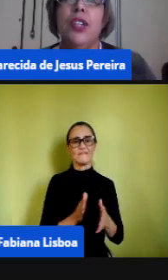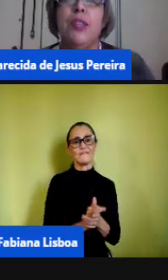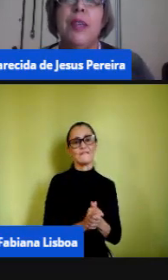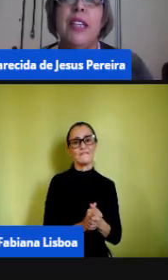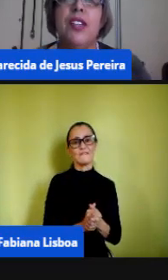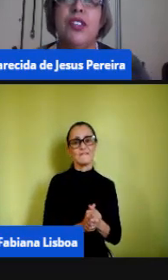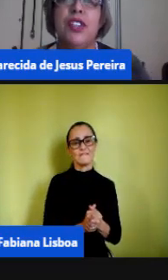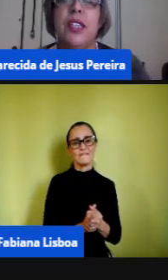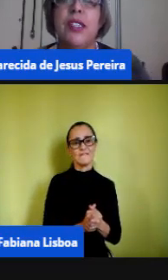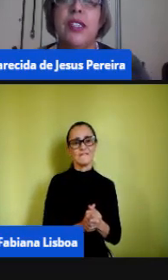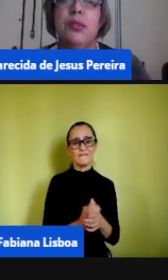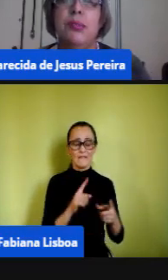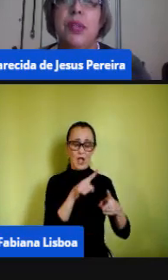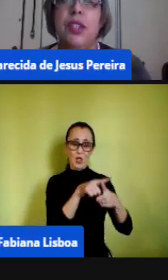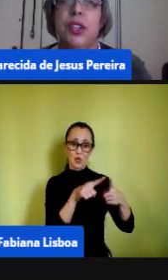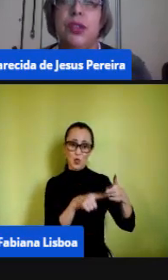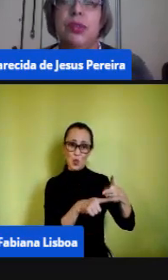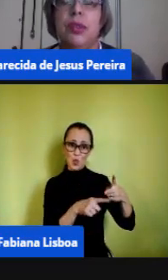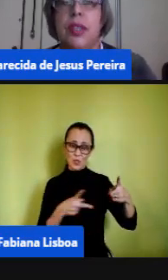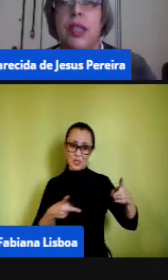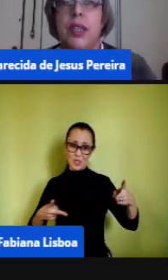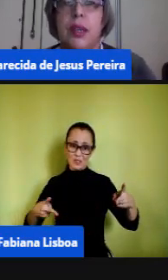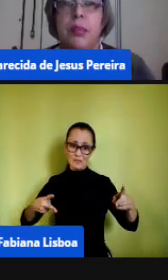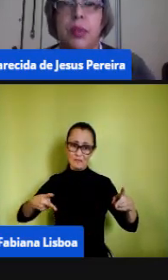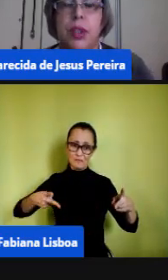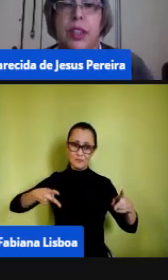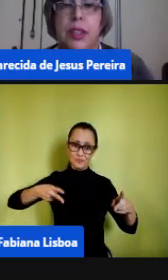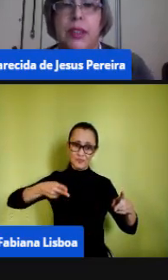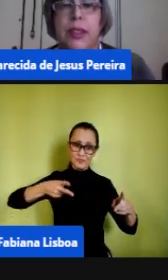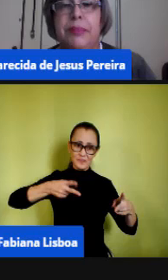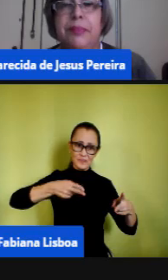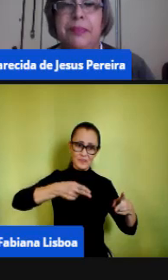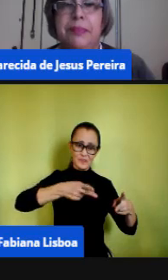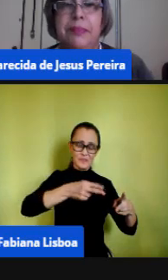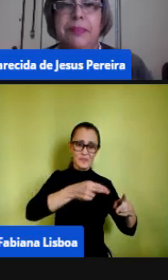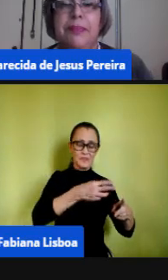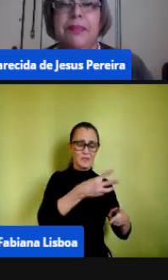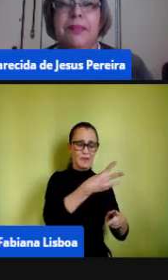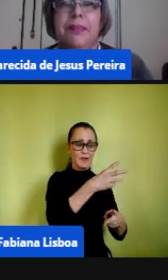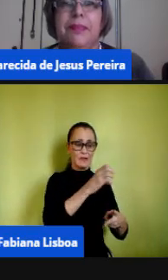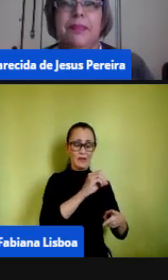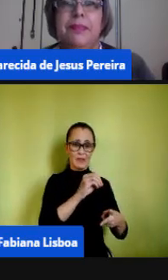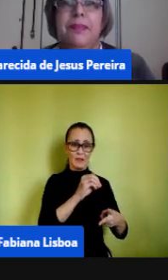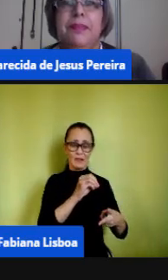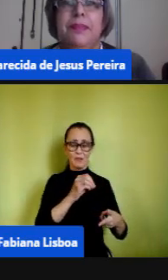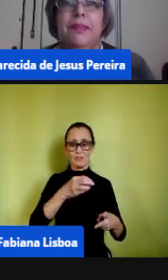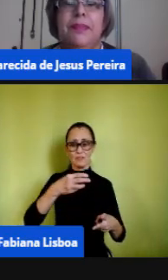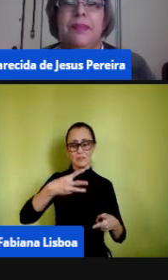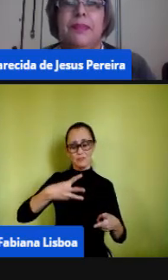Recorte 2 pedaços de tecido medindo 30 por 30.